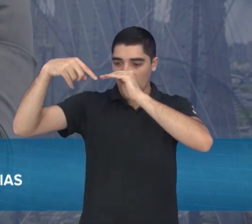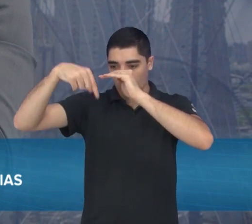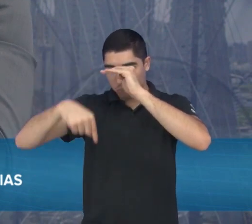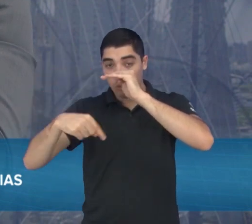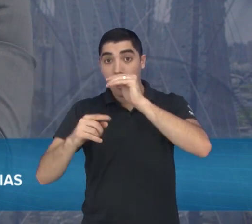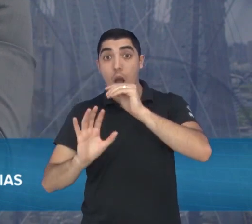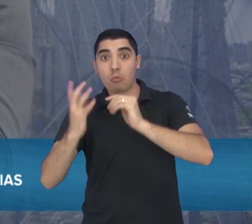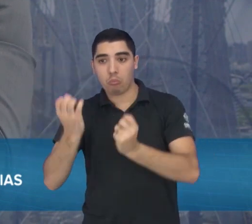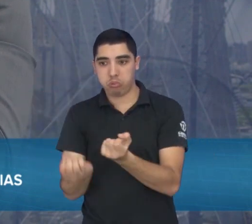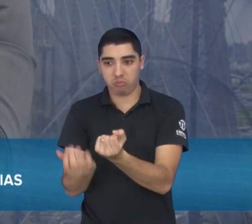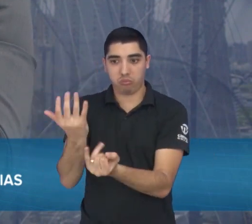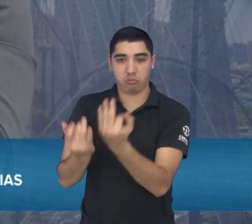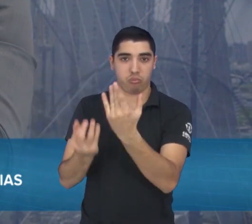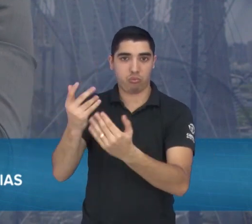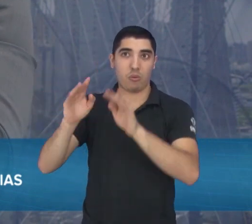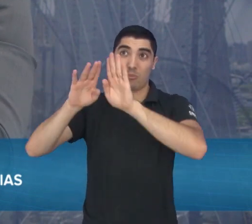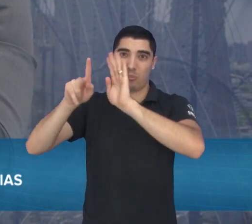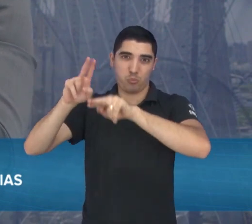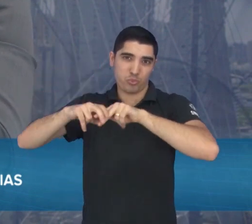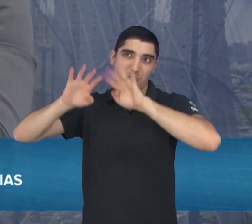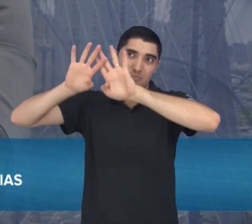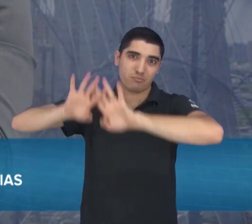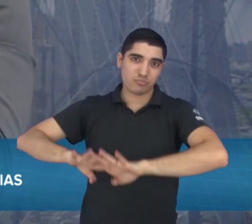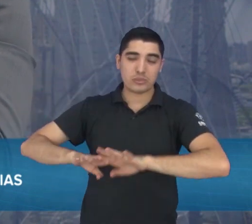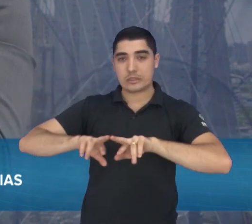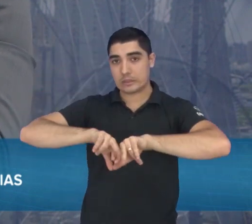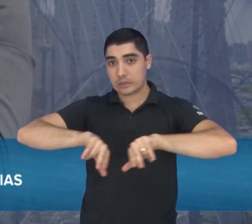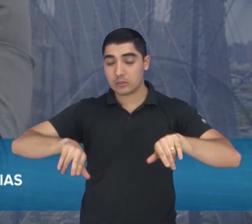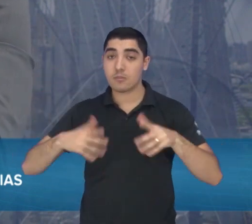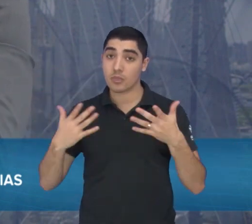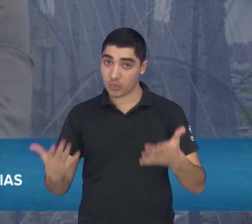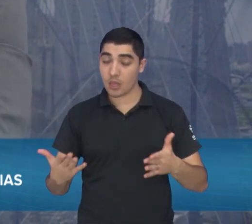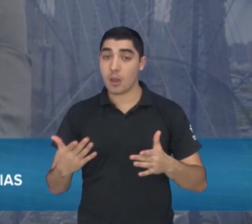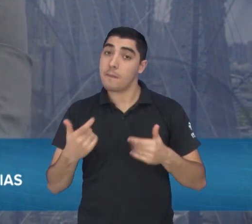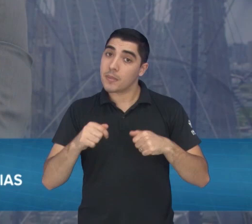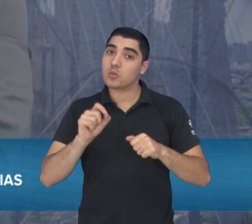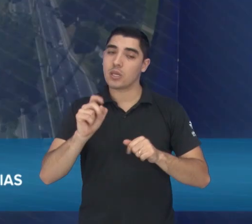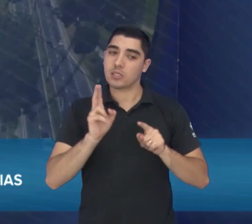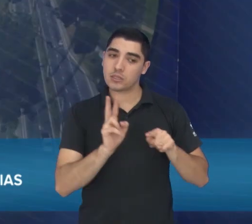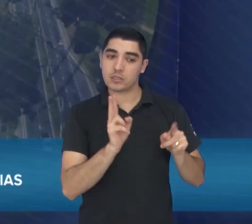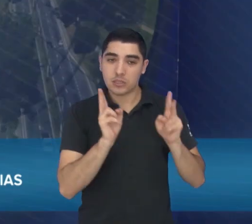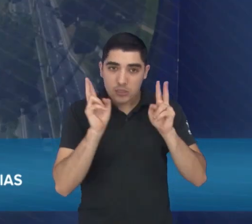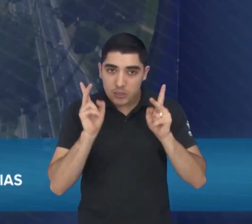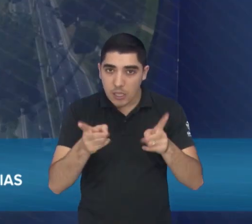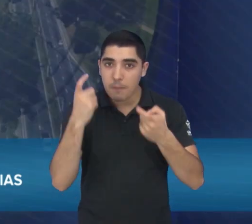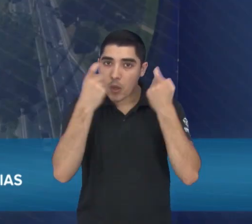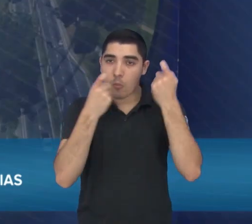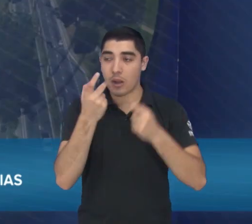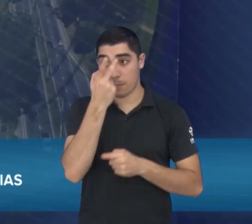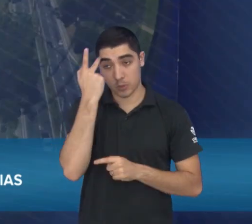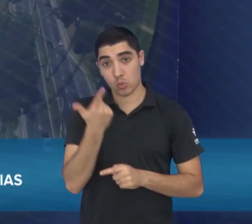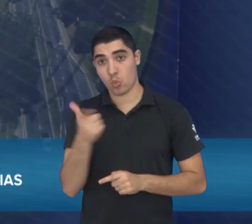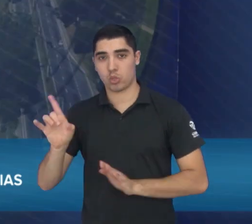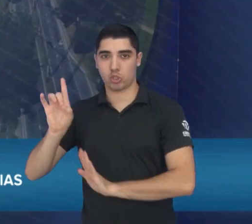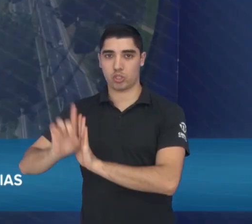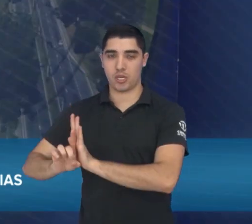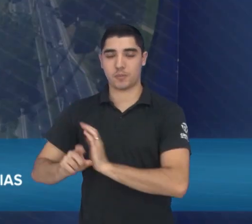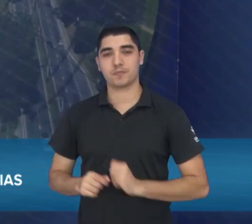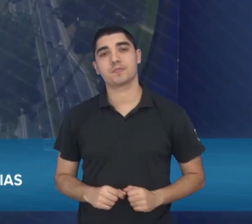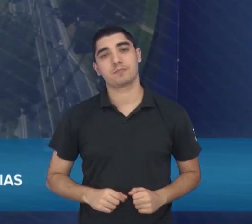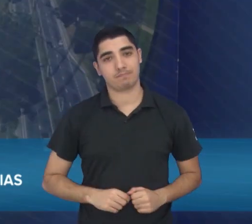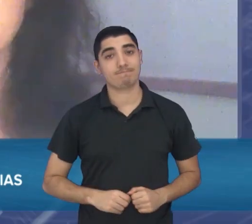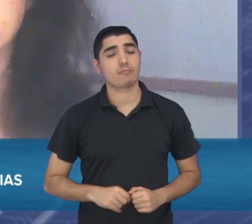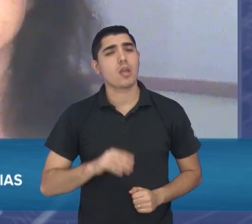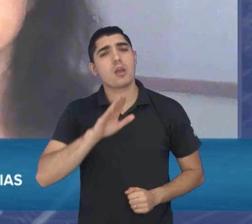de não ser privado do seu direito, mas a consciência também de preservar o direito do seu vizinho. Mônica, como que você